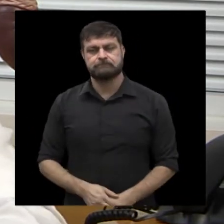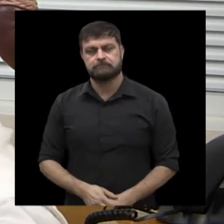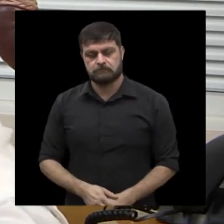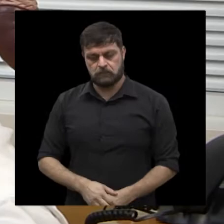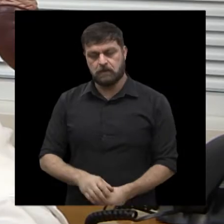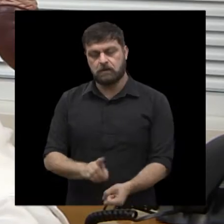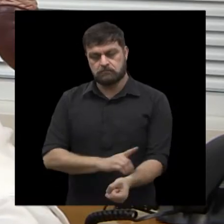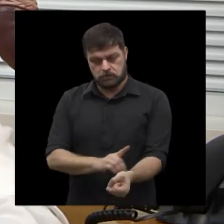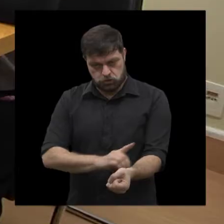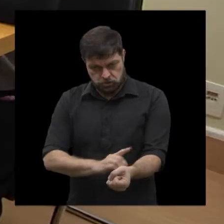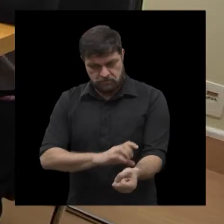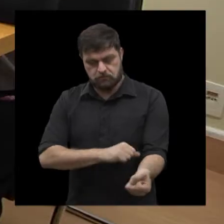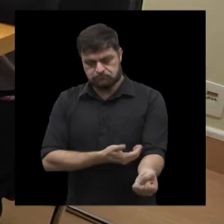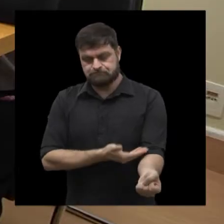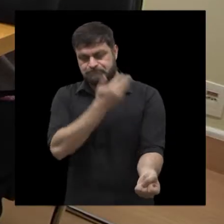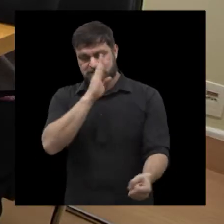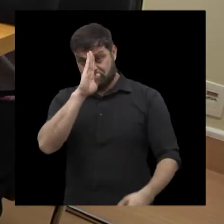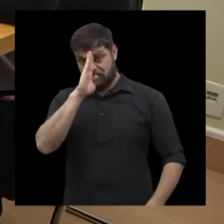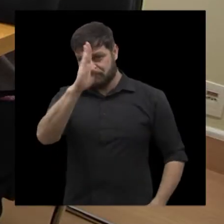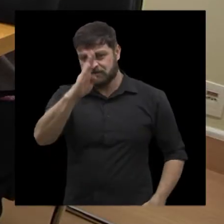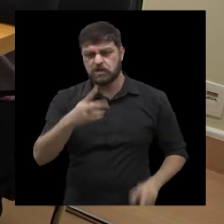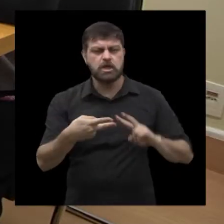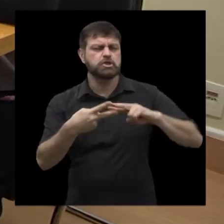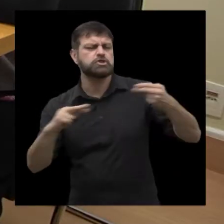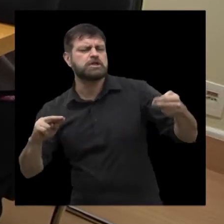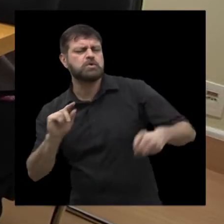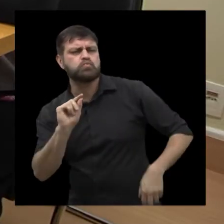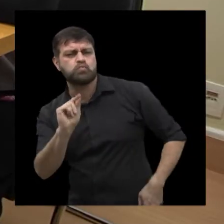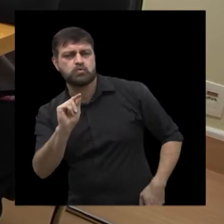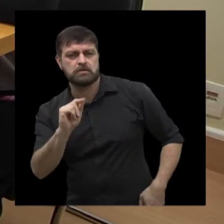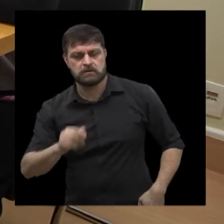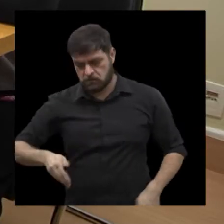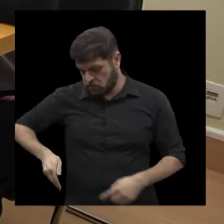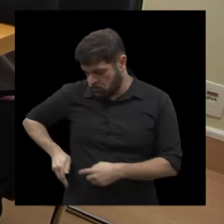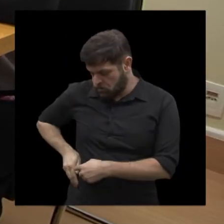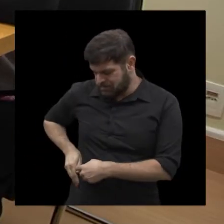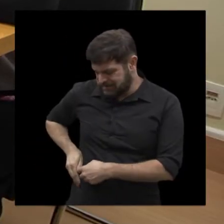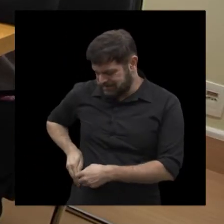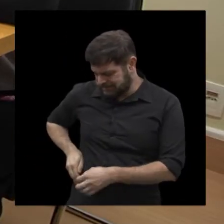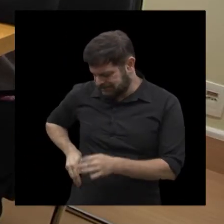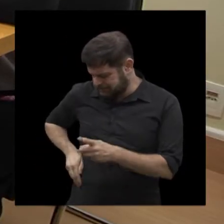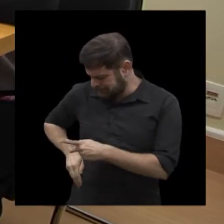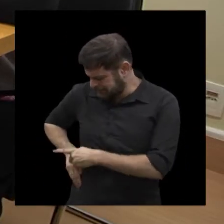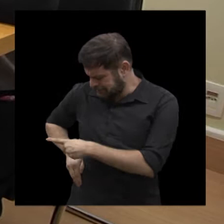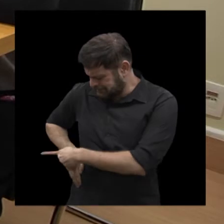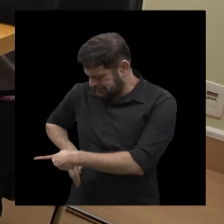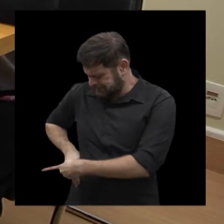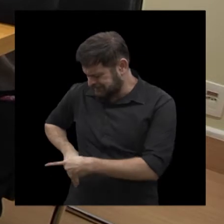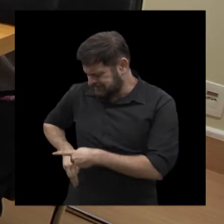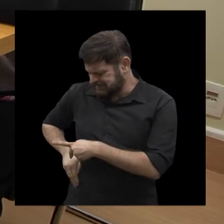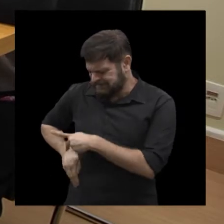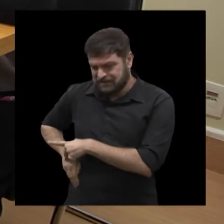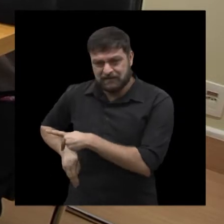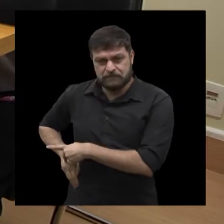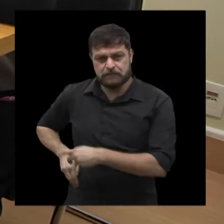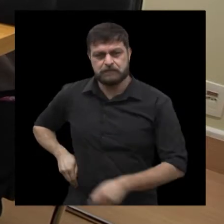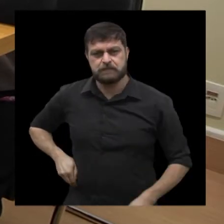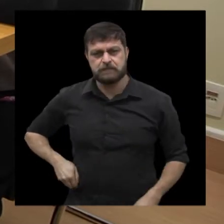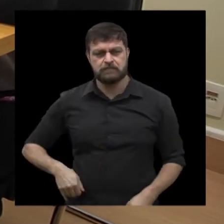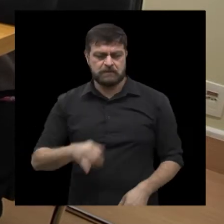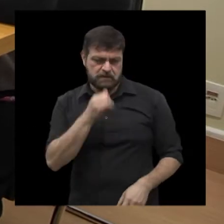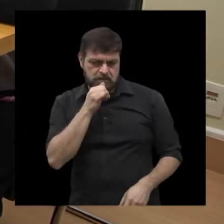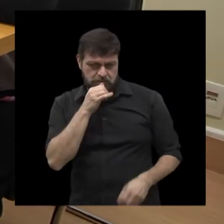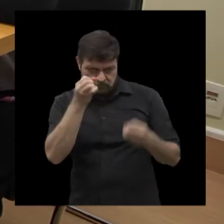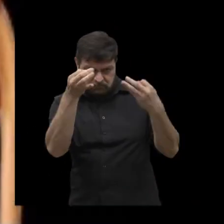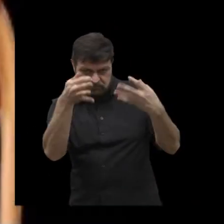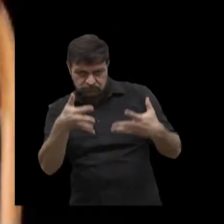frequentes, a hipertensão e o diabetes. Genéticas, quais seriam? O rim policístico, por exemplo. Né? O que seria o rim policístico,